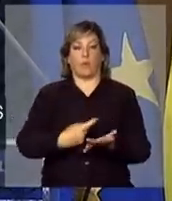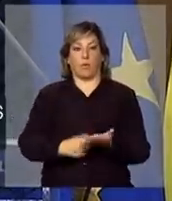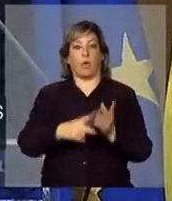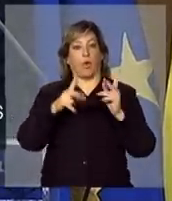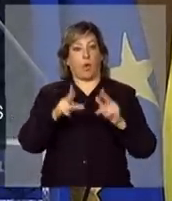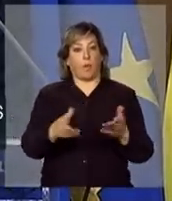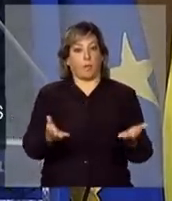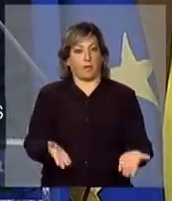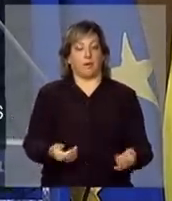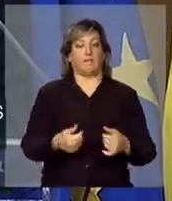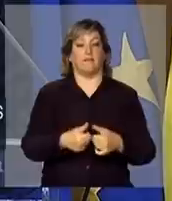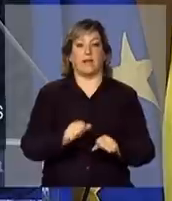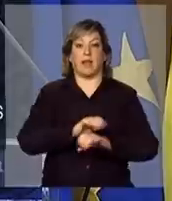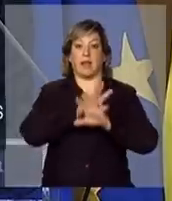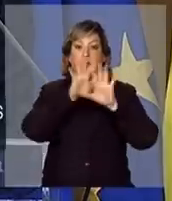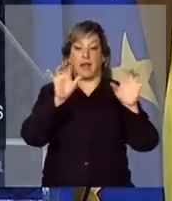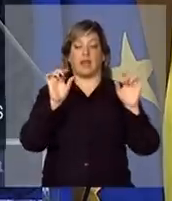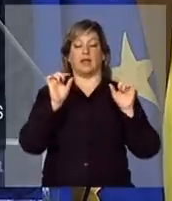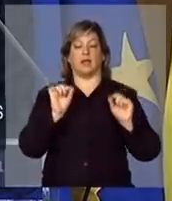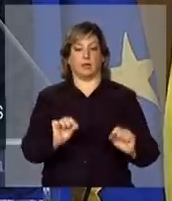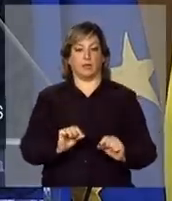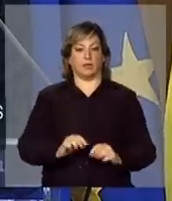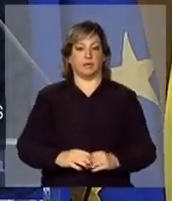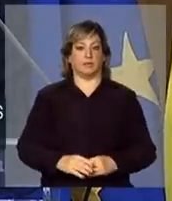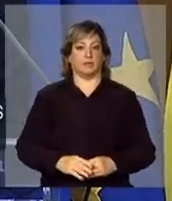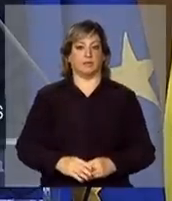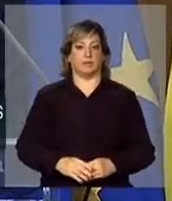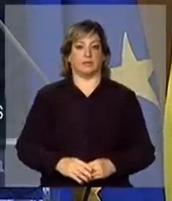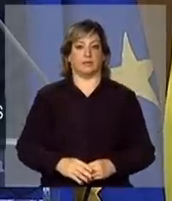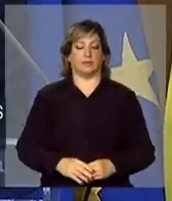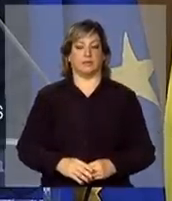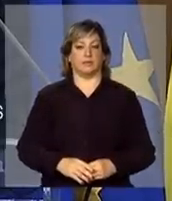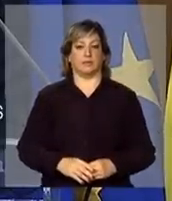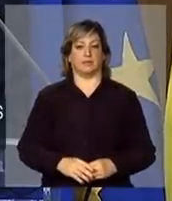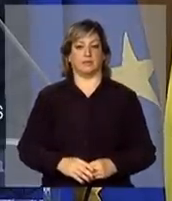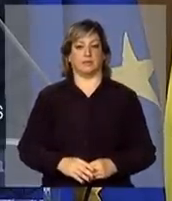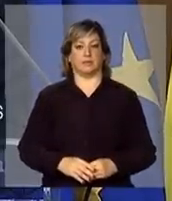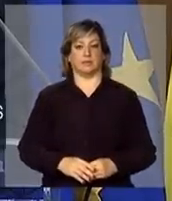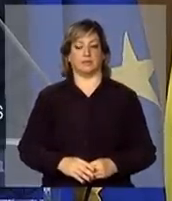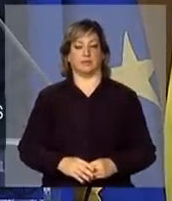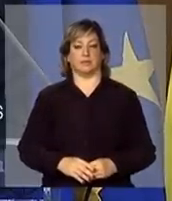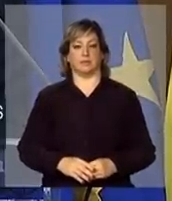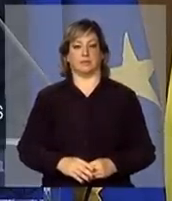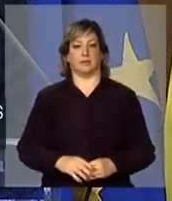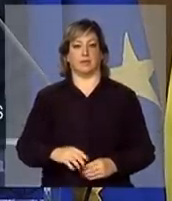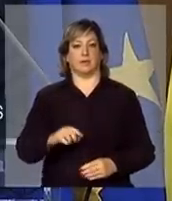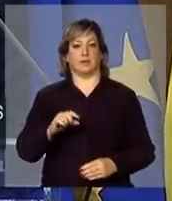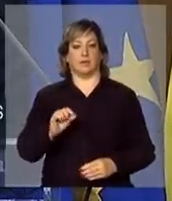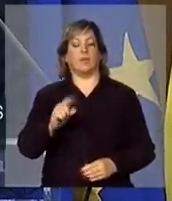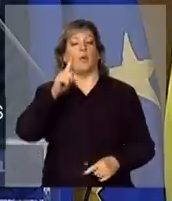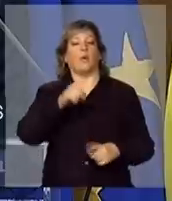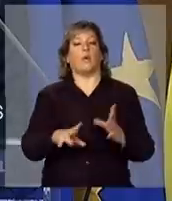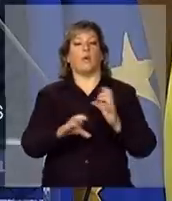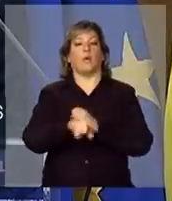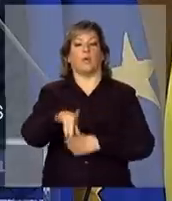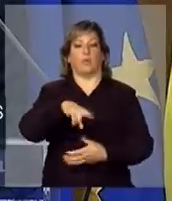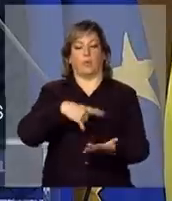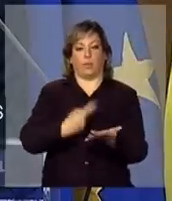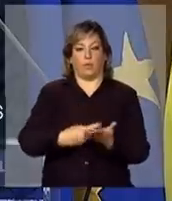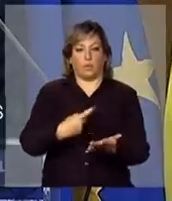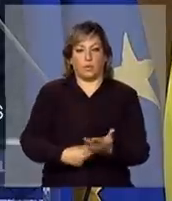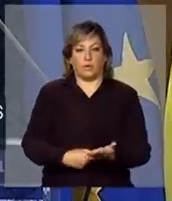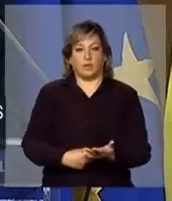muito claro e patente que A conclusão de um tal acordo deve levar em conta